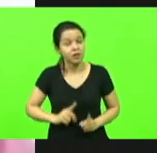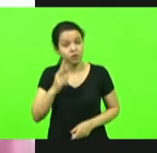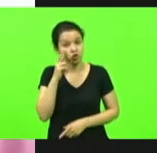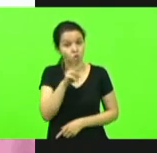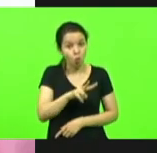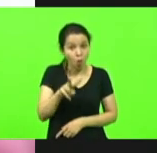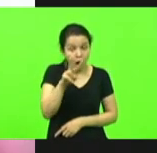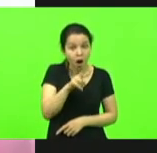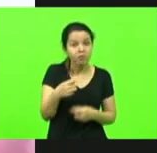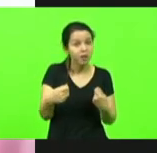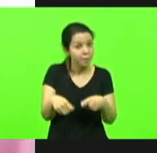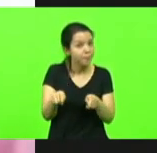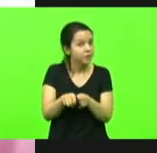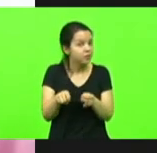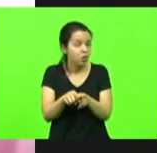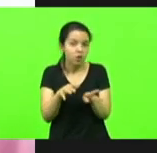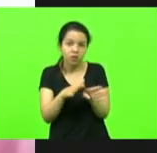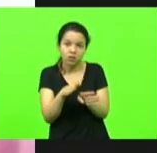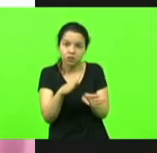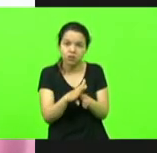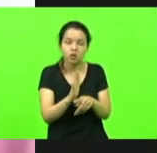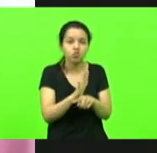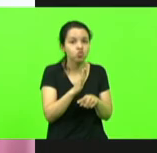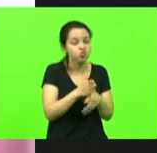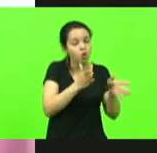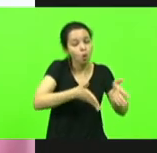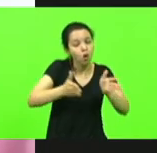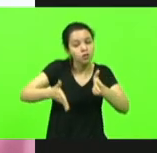de orientação, organização espacial.